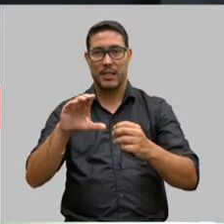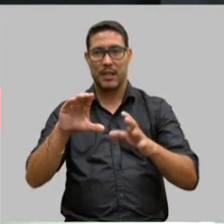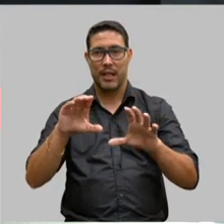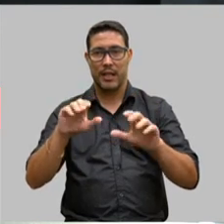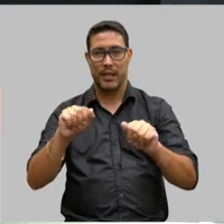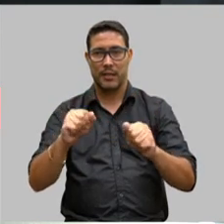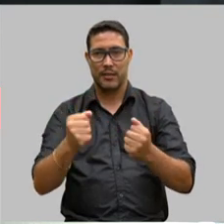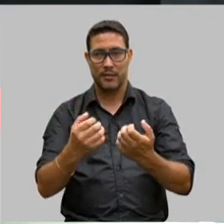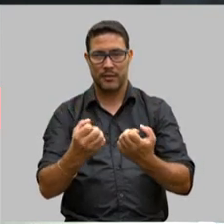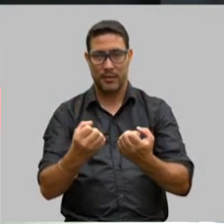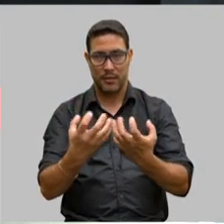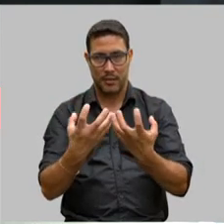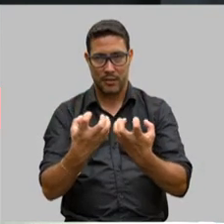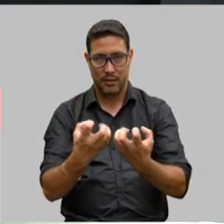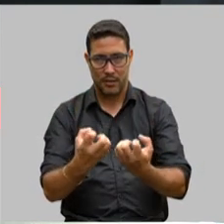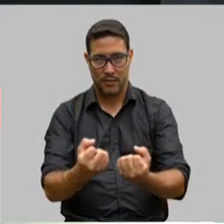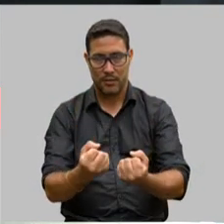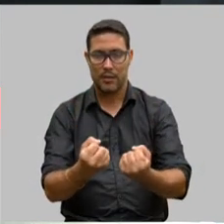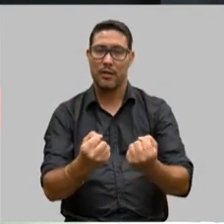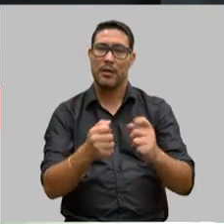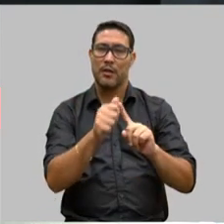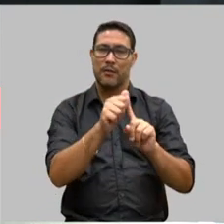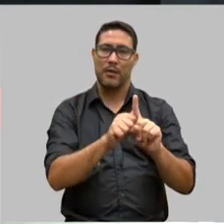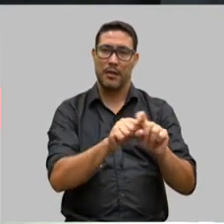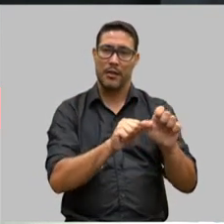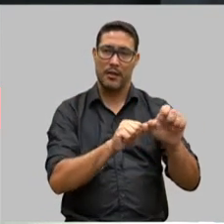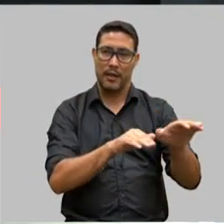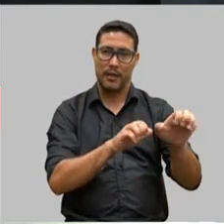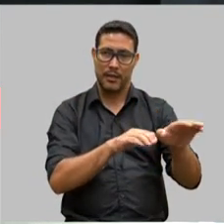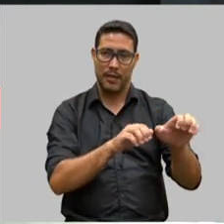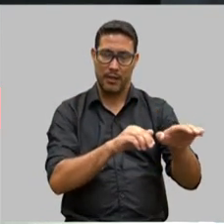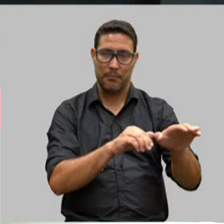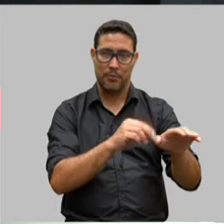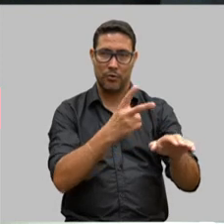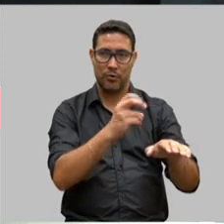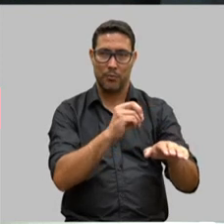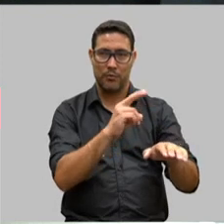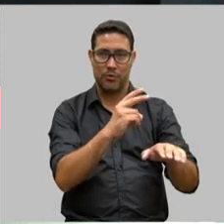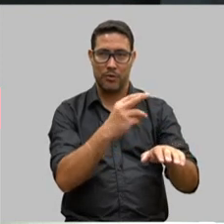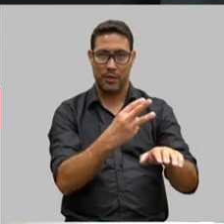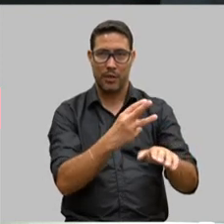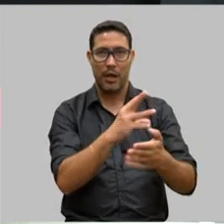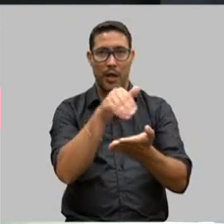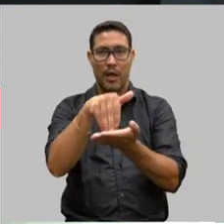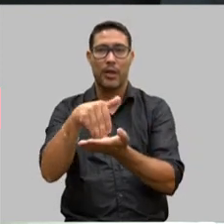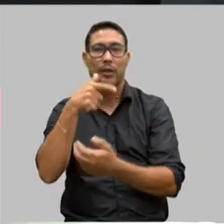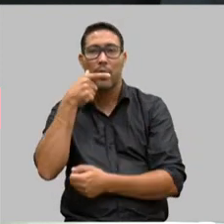período entre setembro de 2023 e ontem, isso